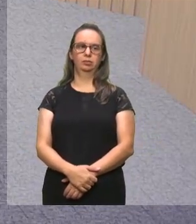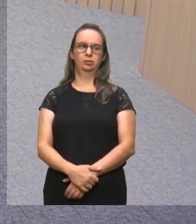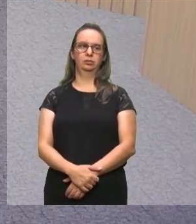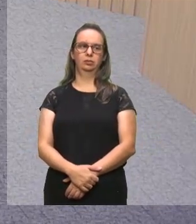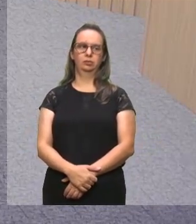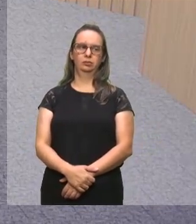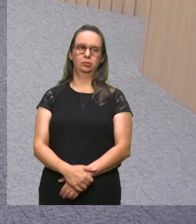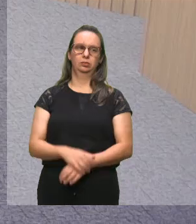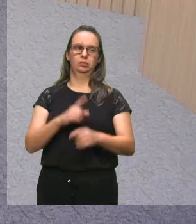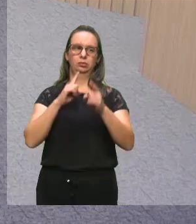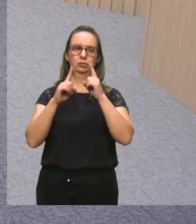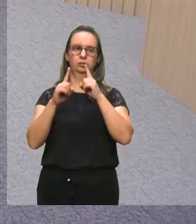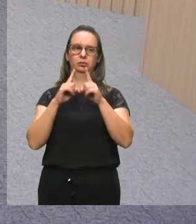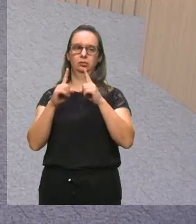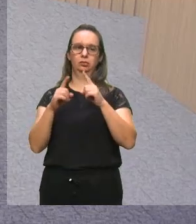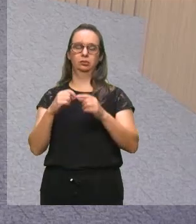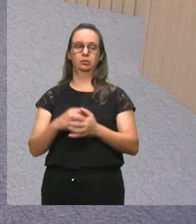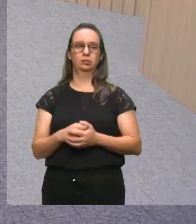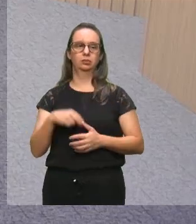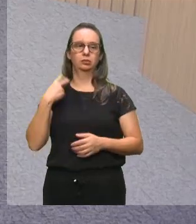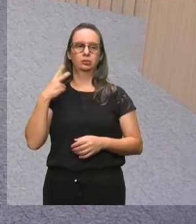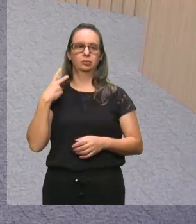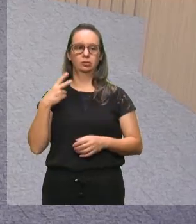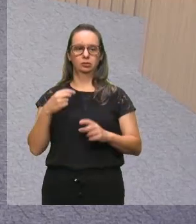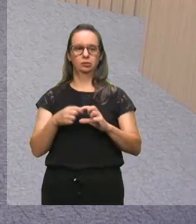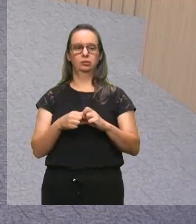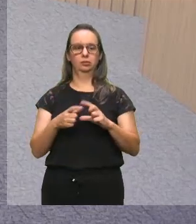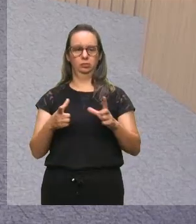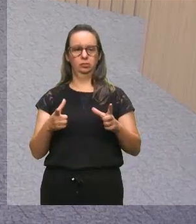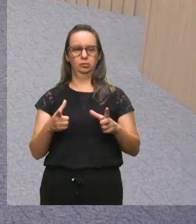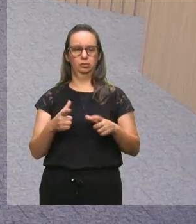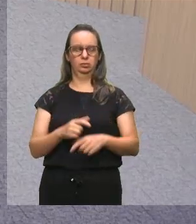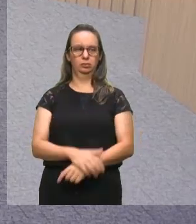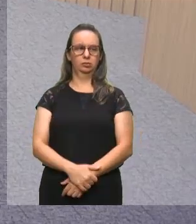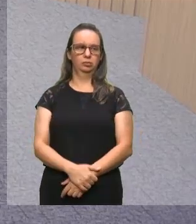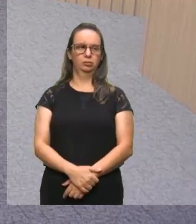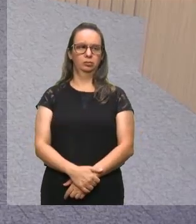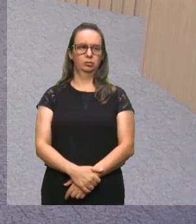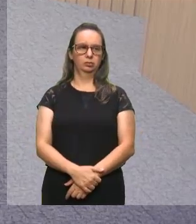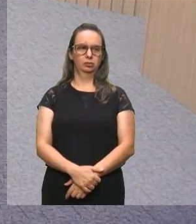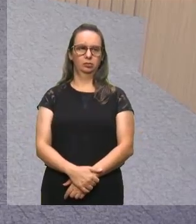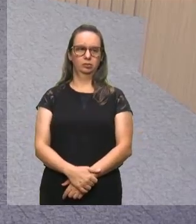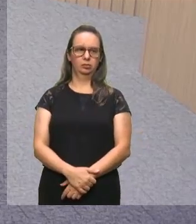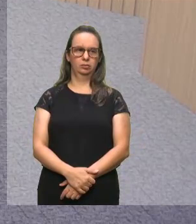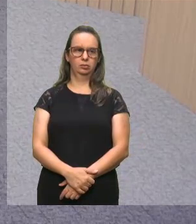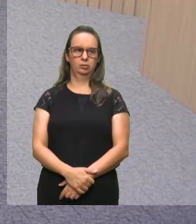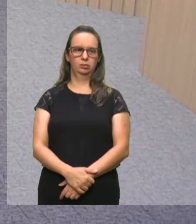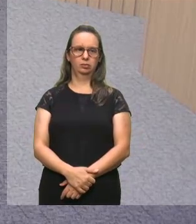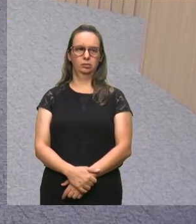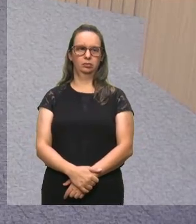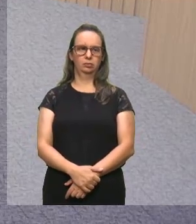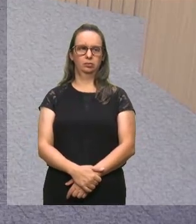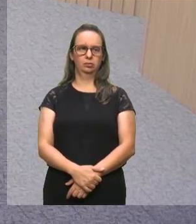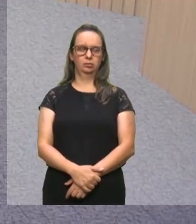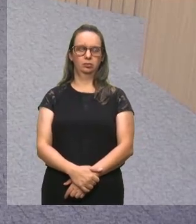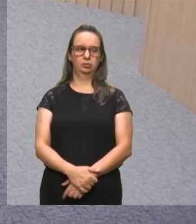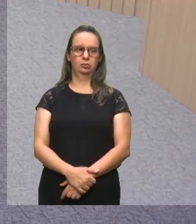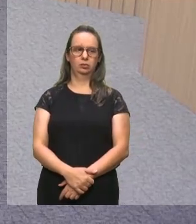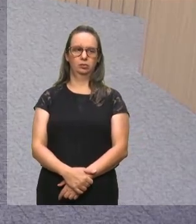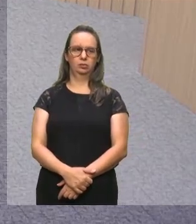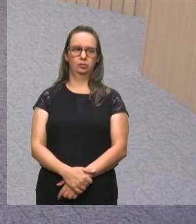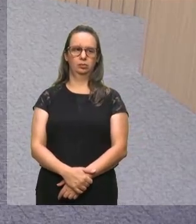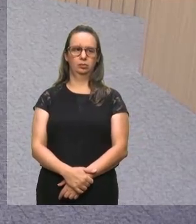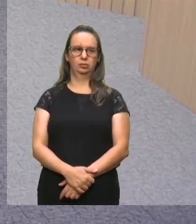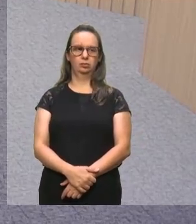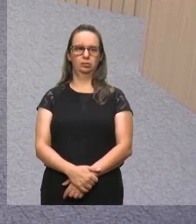Segue em discussão. Algum vereador mais gostaria de falar? Então, vou começar. Eu gostaria